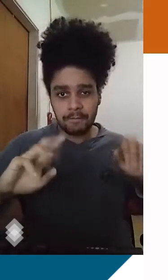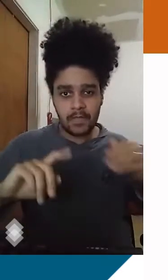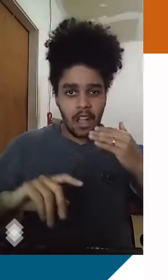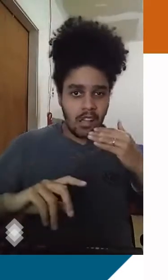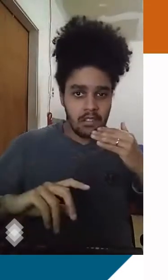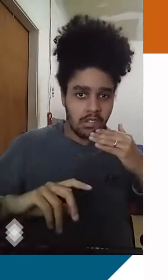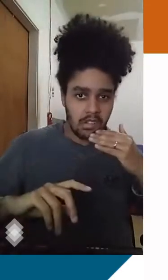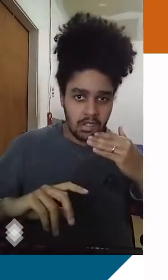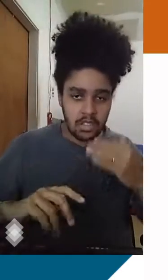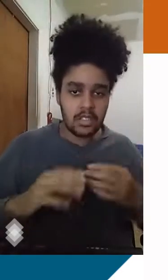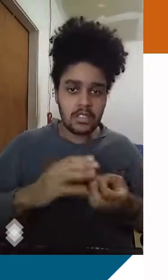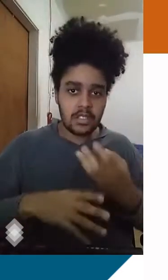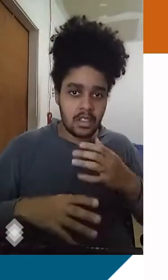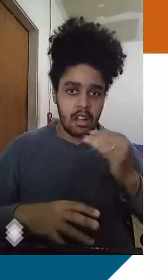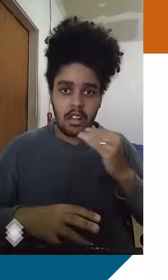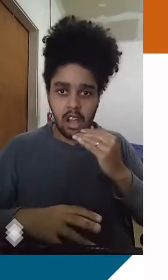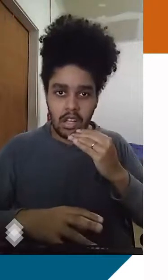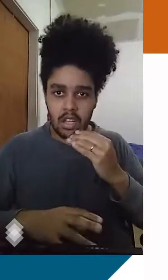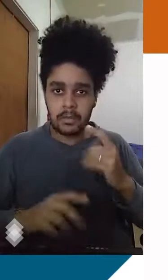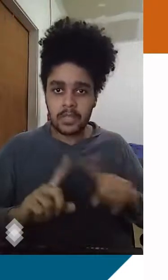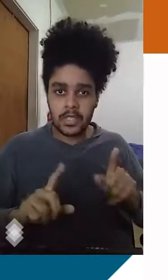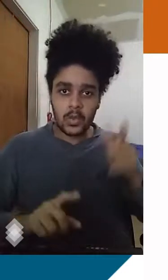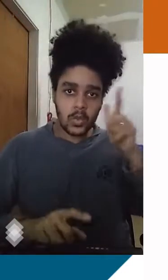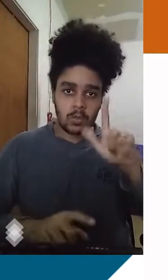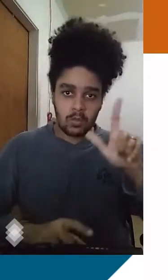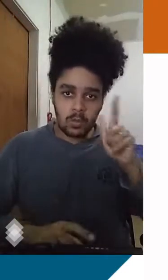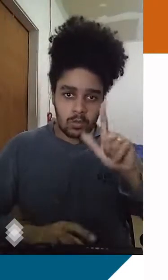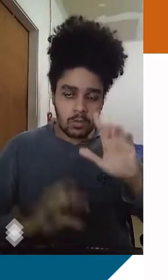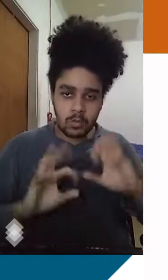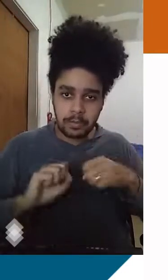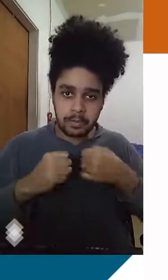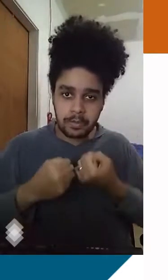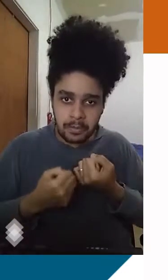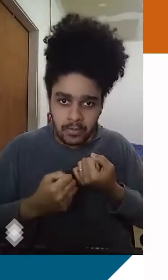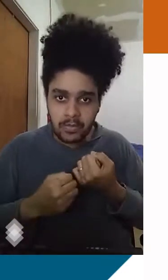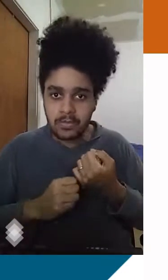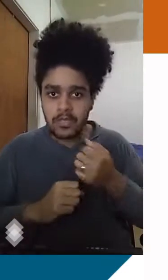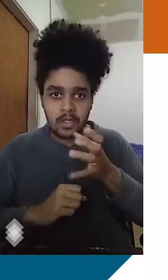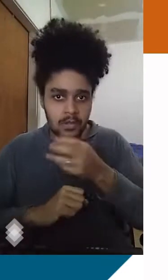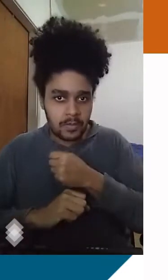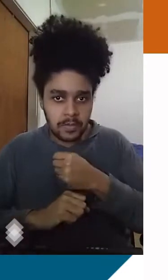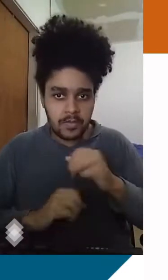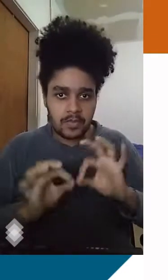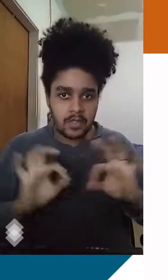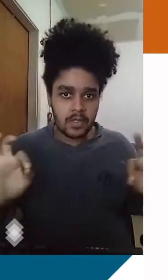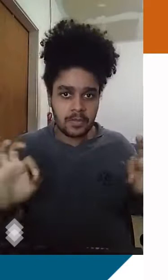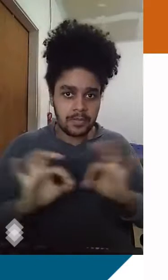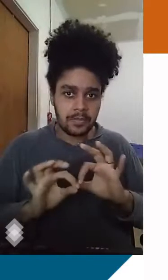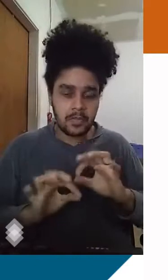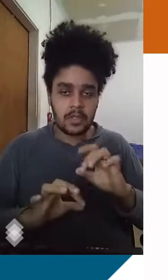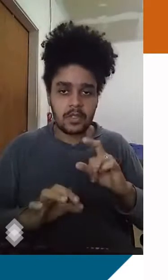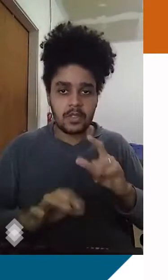várias deformações, elas geram deformações, mas elas conseguem preservar as distâncias entre pontos de um